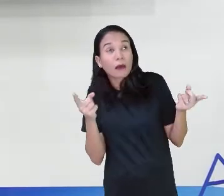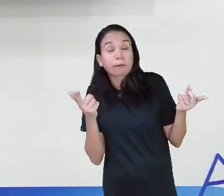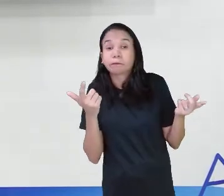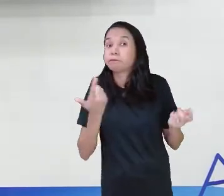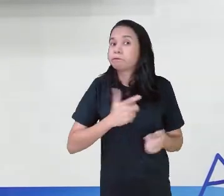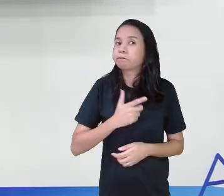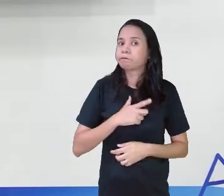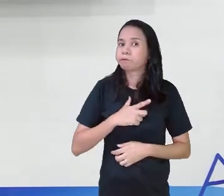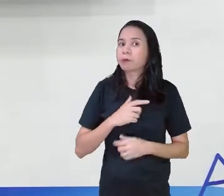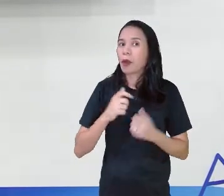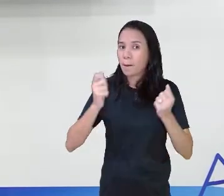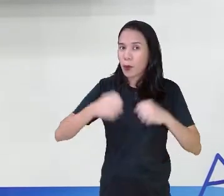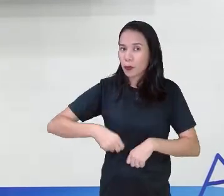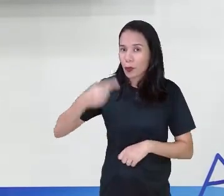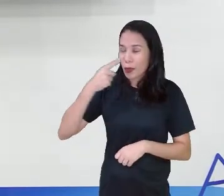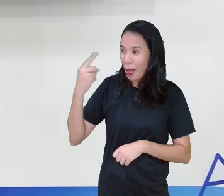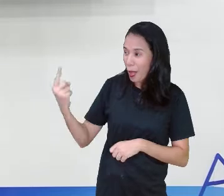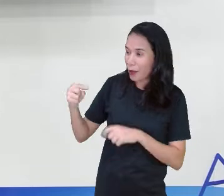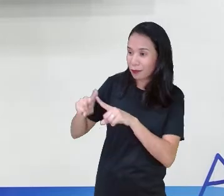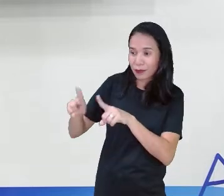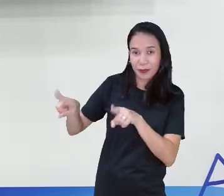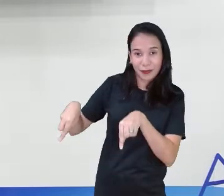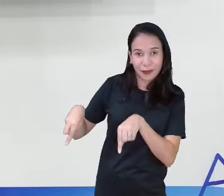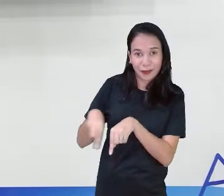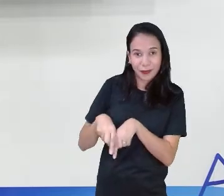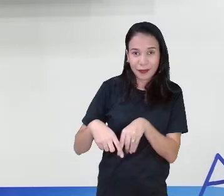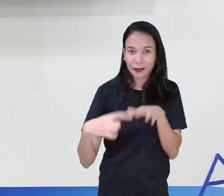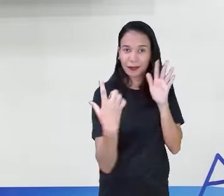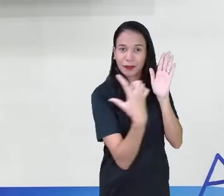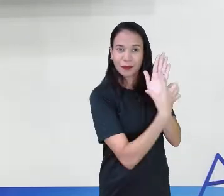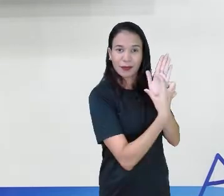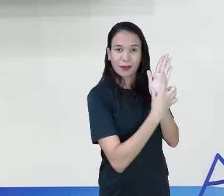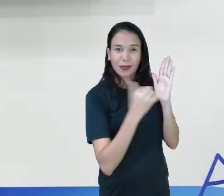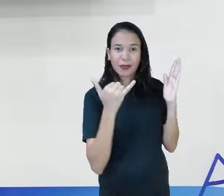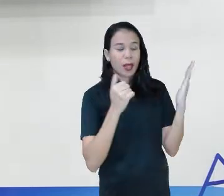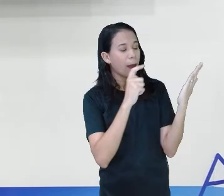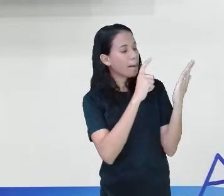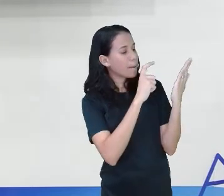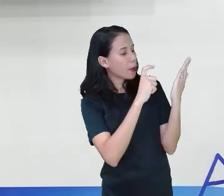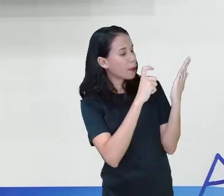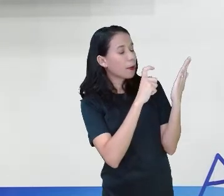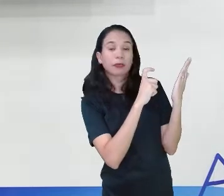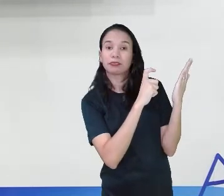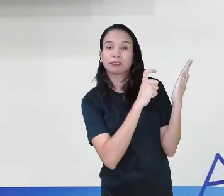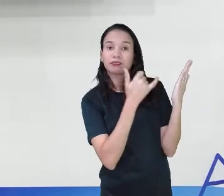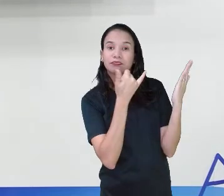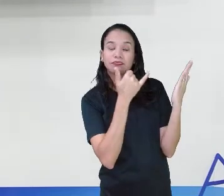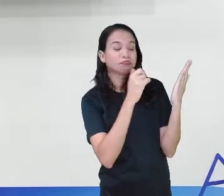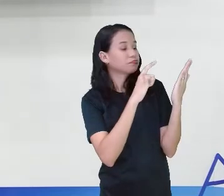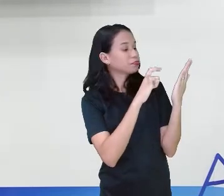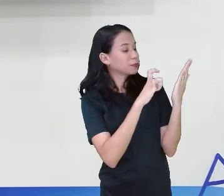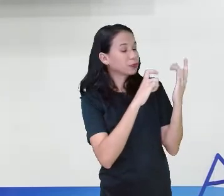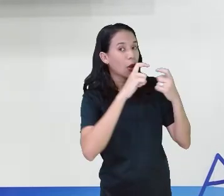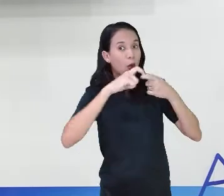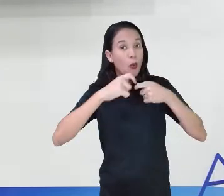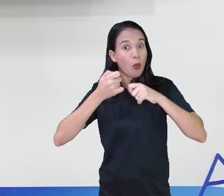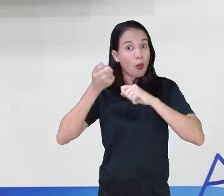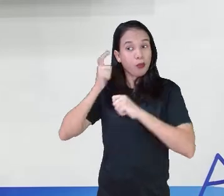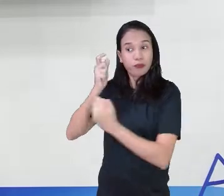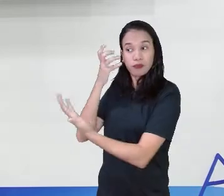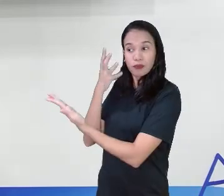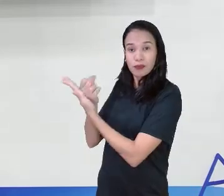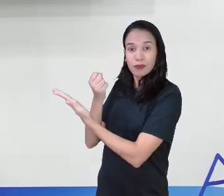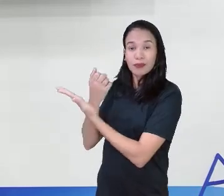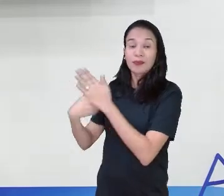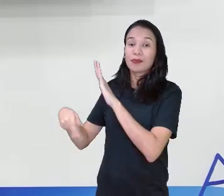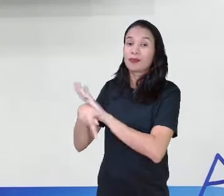não tiverem, o QR Code está aparecendo aí na tela, não esquece, aponta a câmera do celular e baixa o